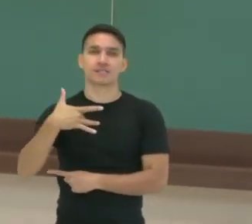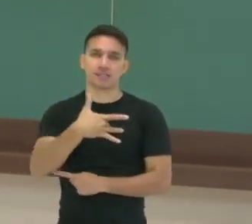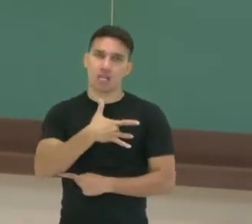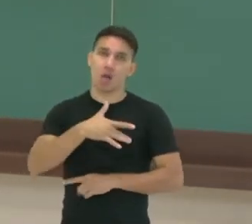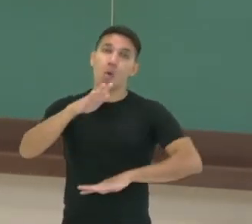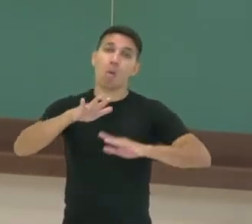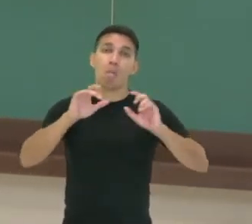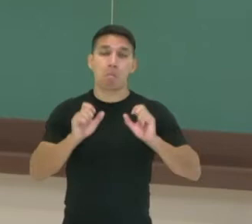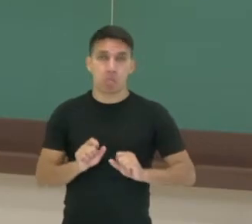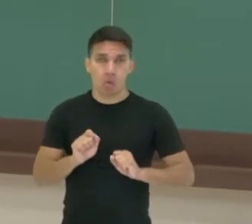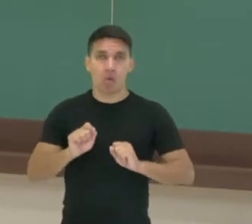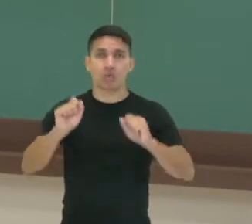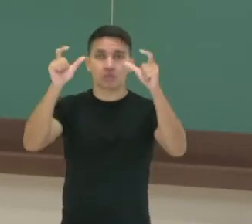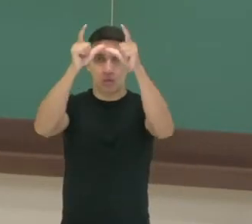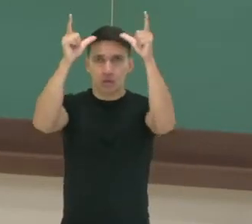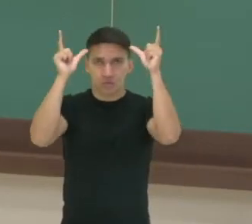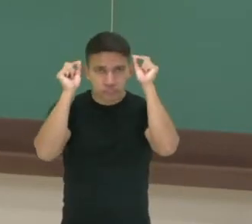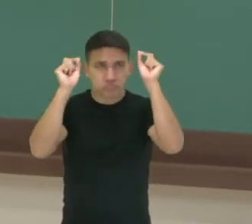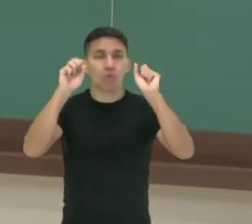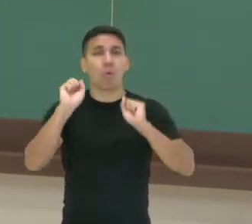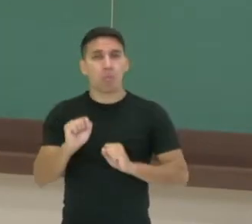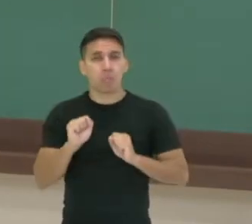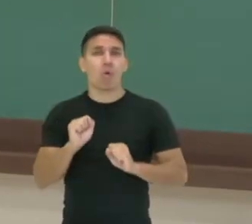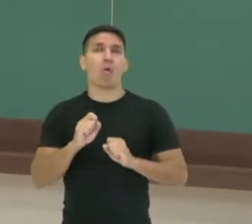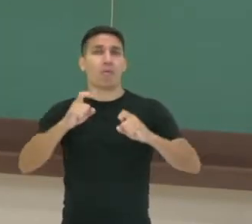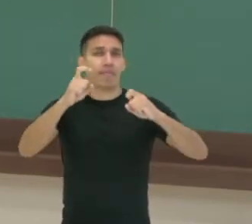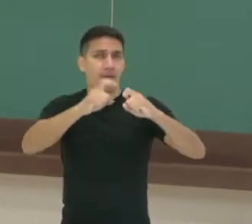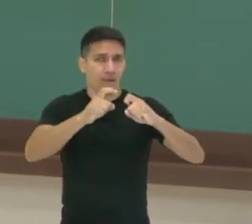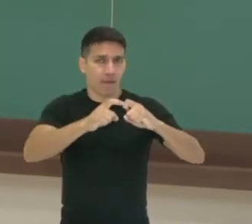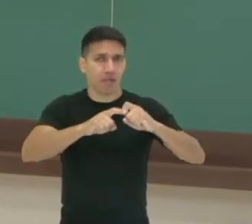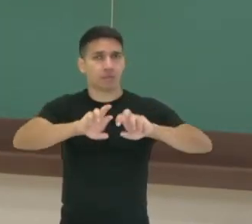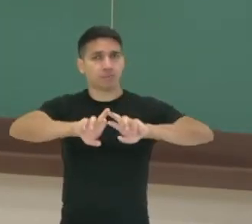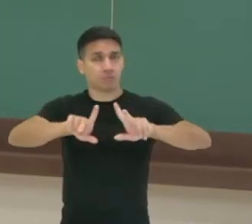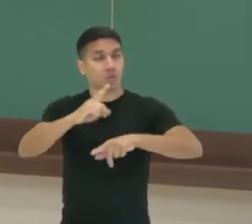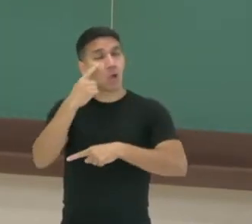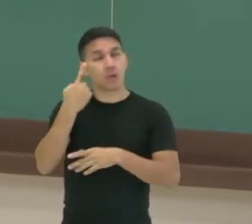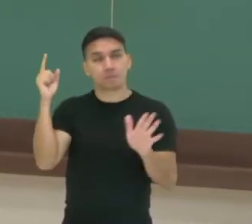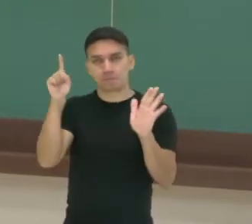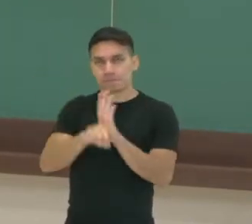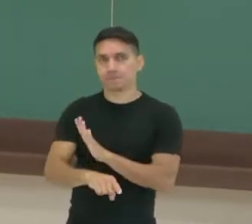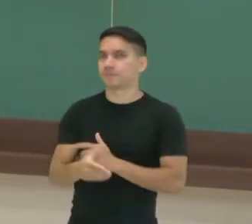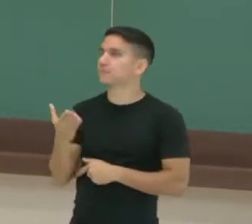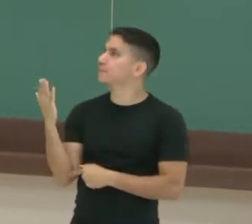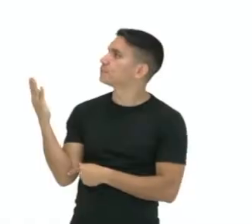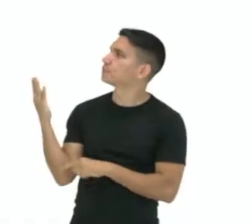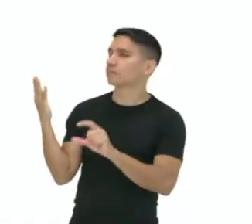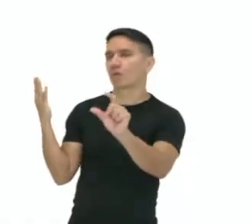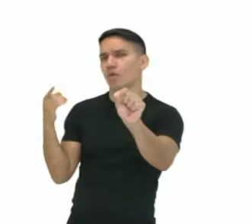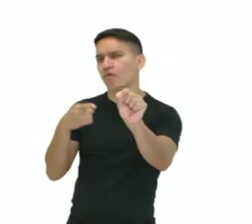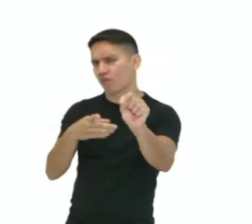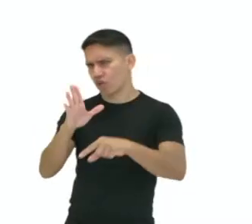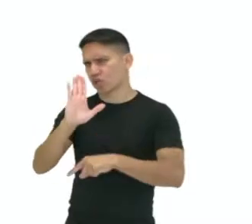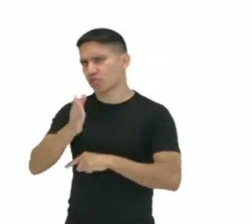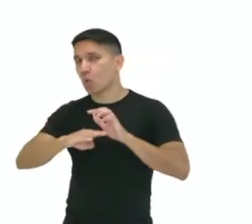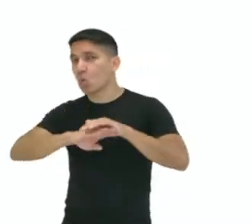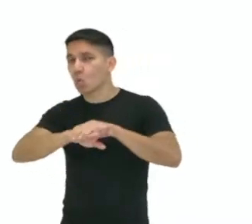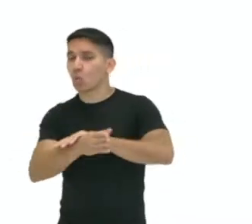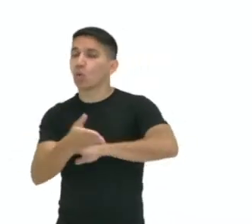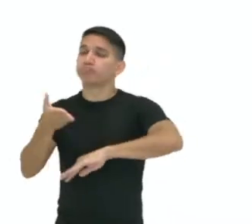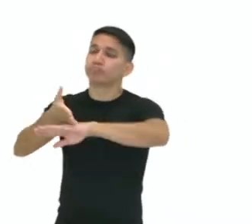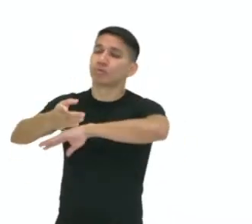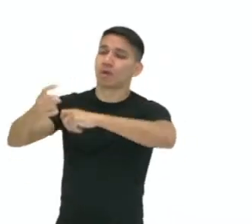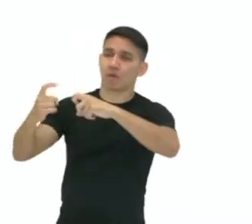um enfermeiro, provavelmente um médico. Então vamos para a nossa pergunta? Você costuma ir ao médico